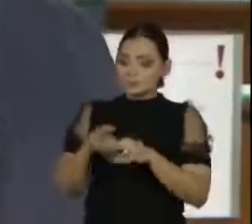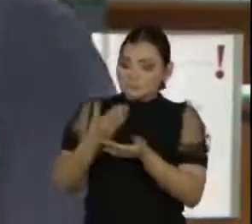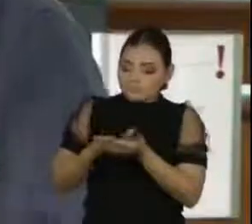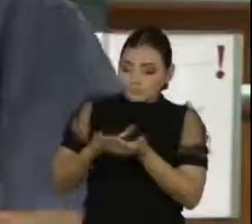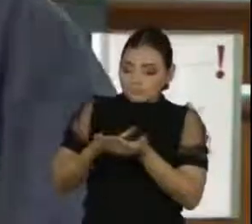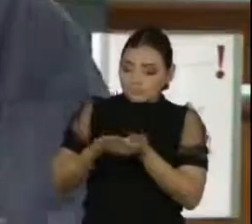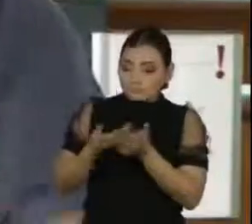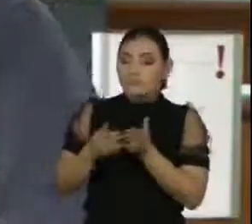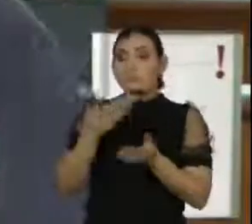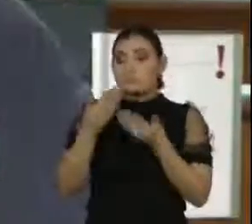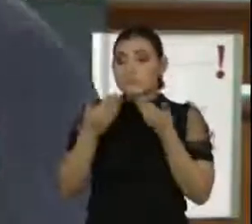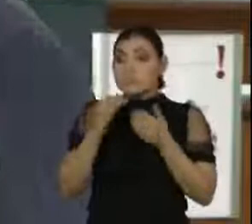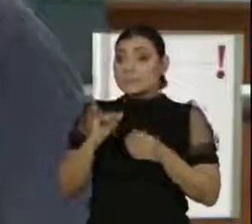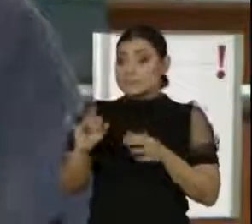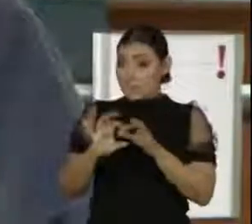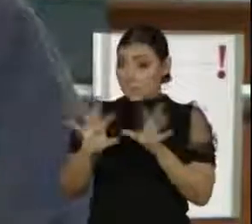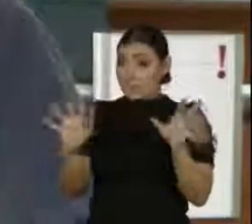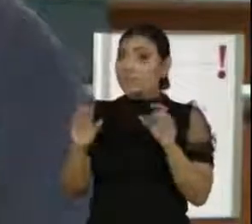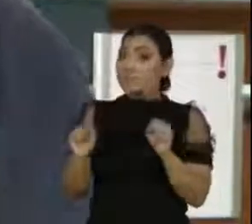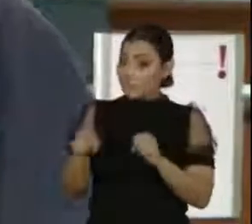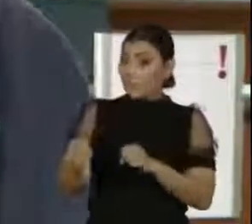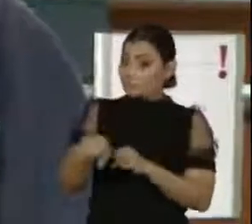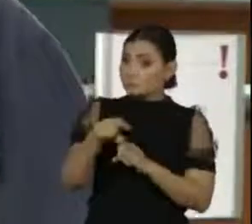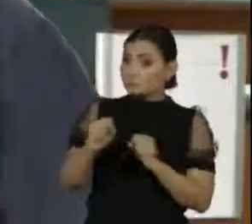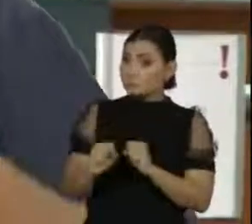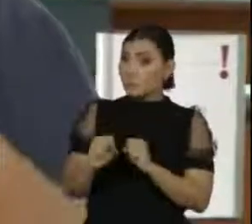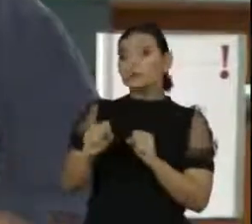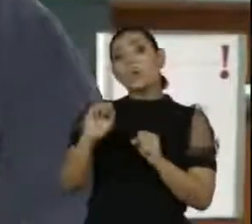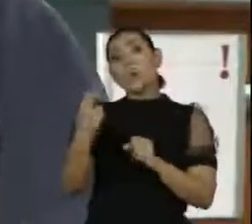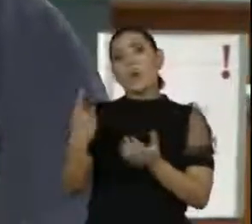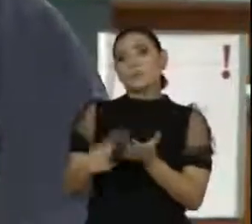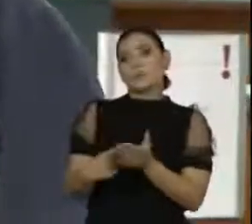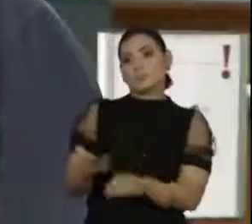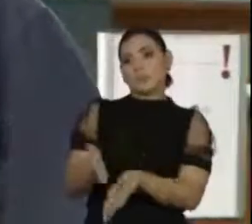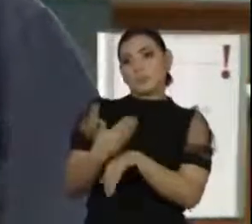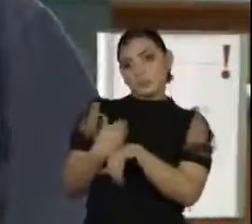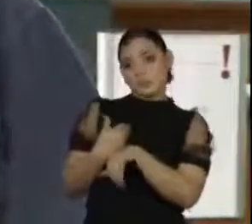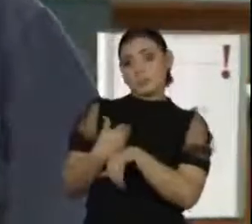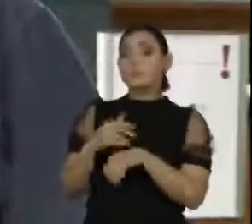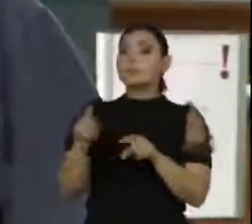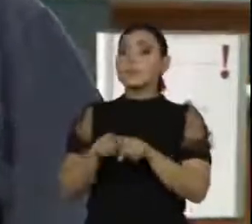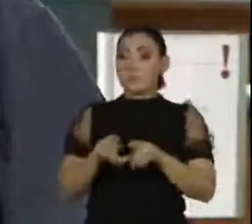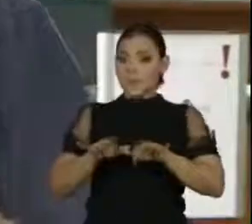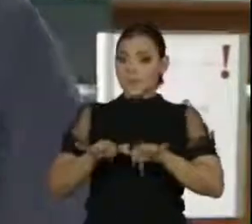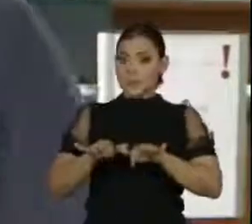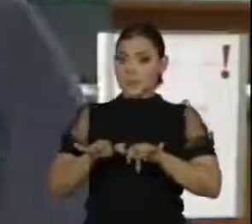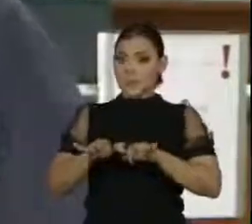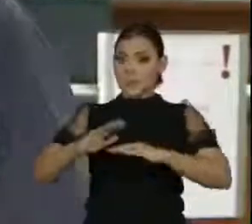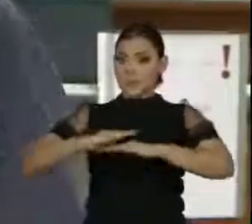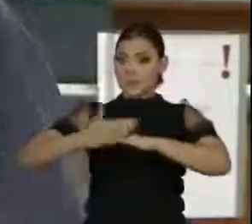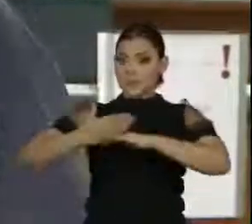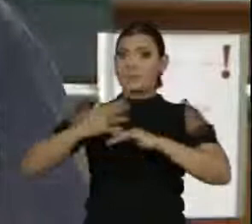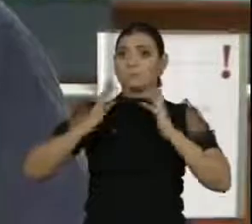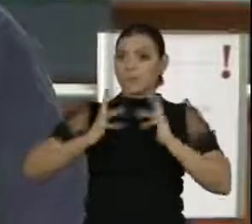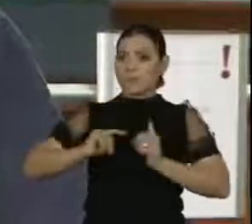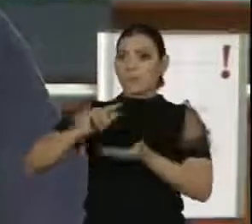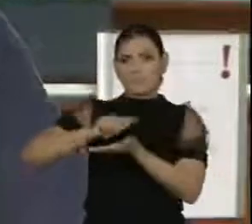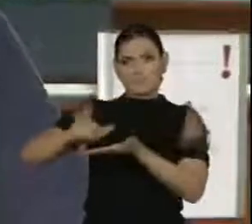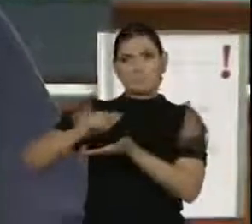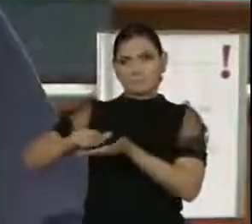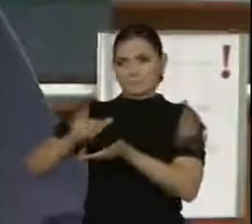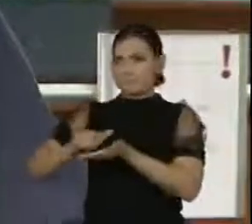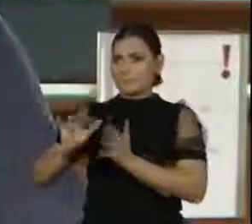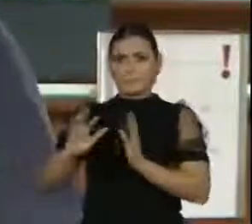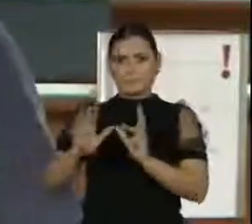né Se tiver livre você já pode usar senão você pode agendar o acesso aos computadores que são higienizados